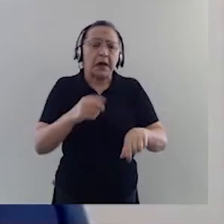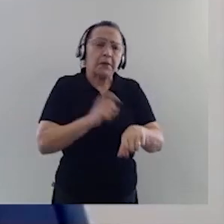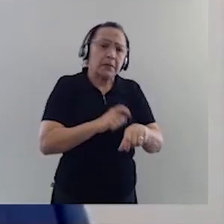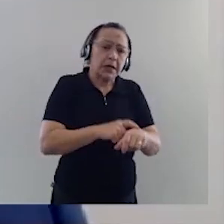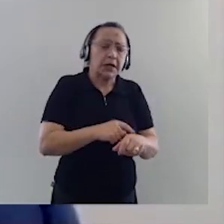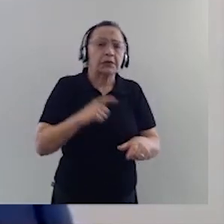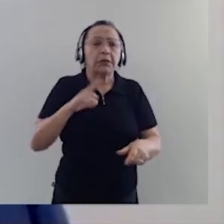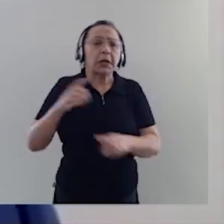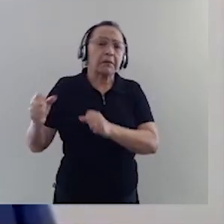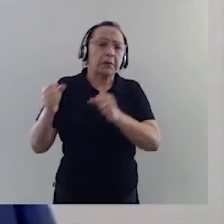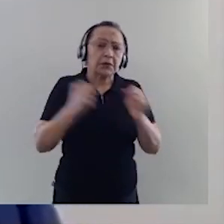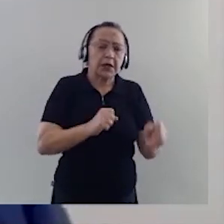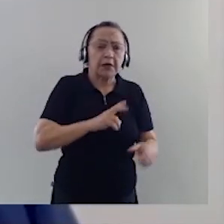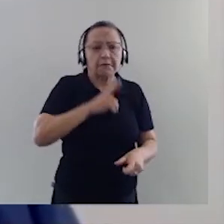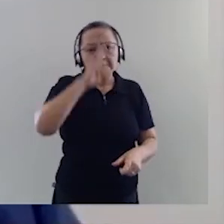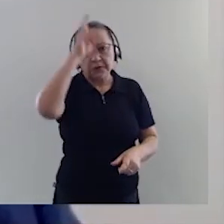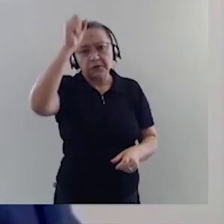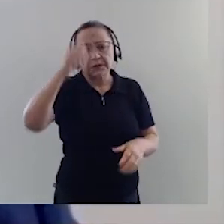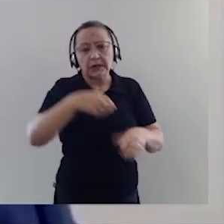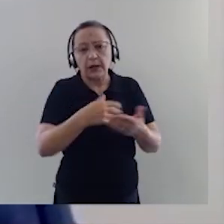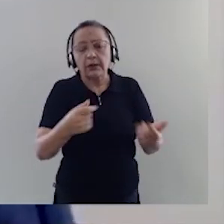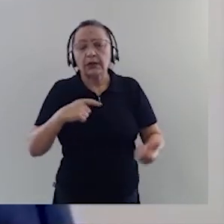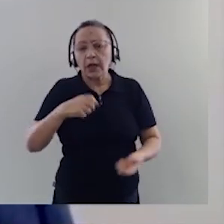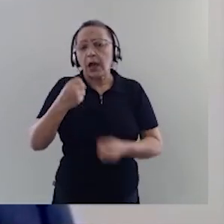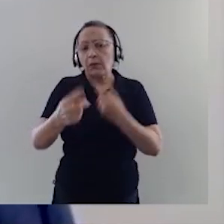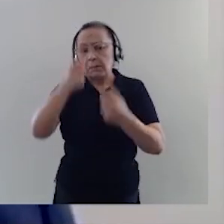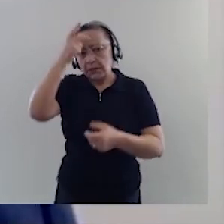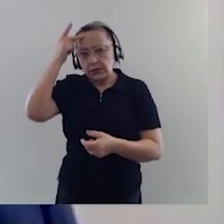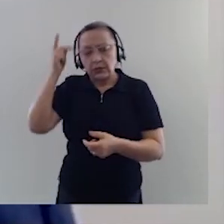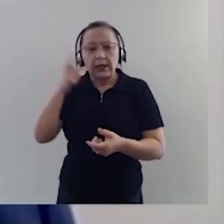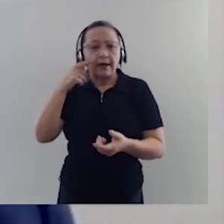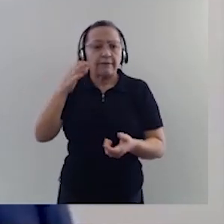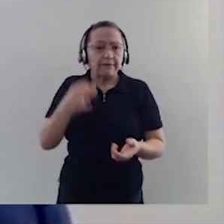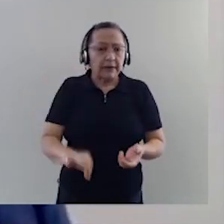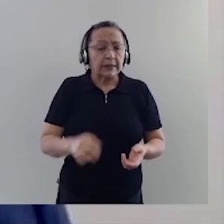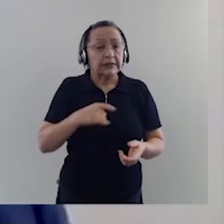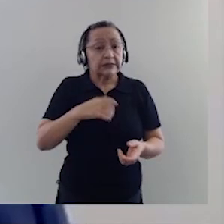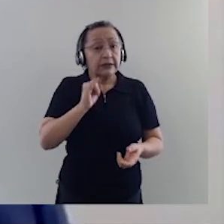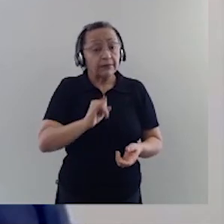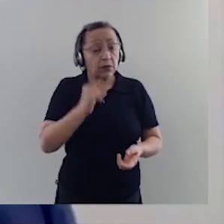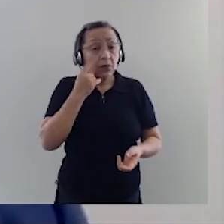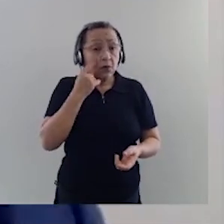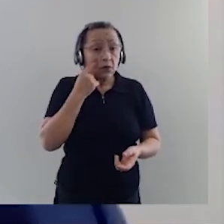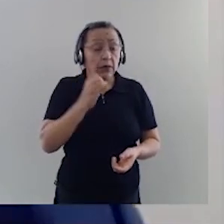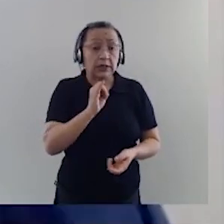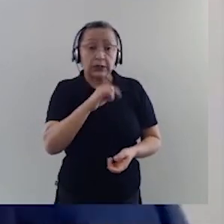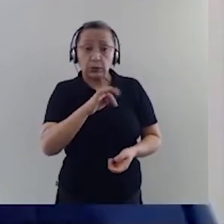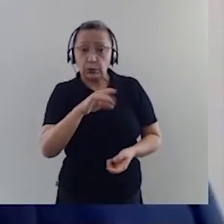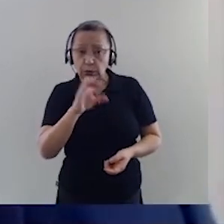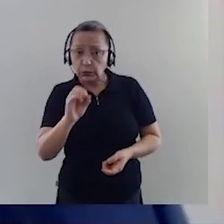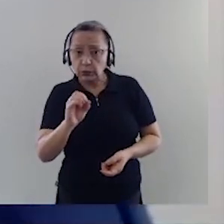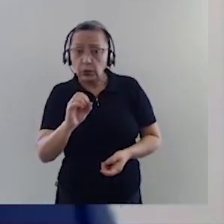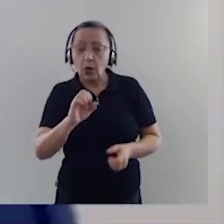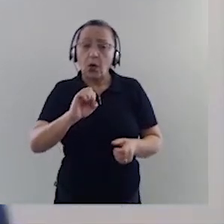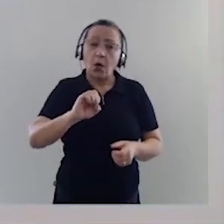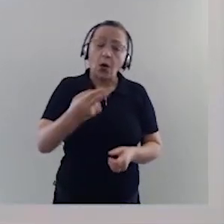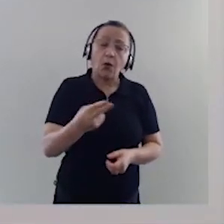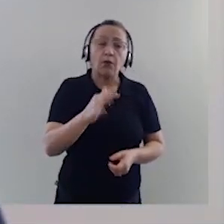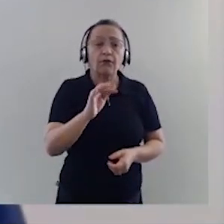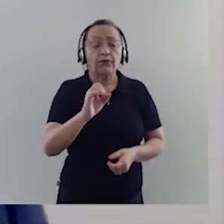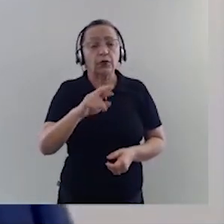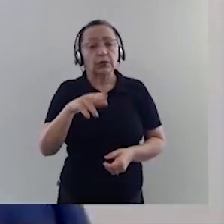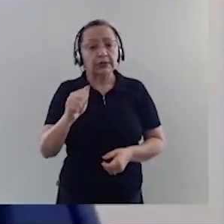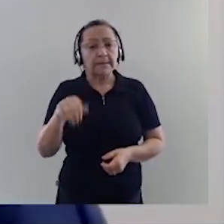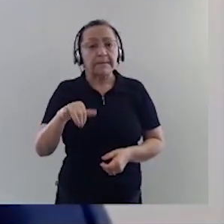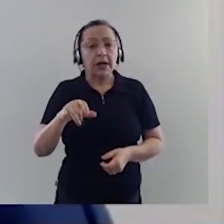contratual. Há autores que afirmam que essa hipótese, caso fortuito ou força maior, afastaria a